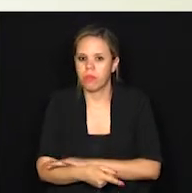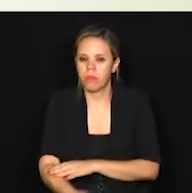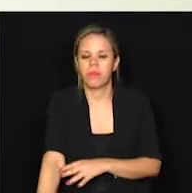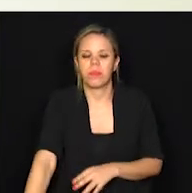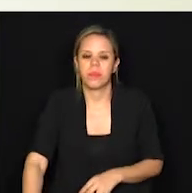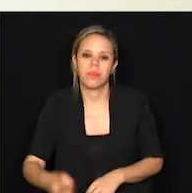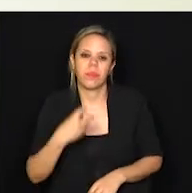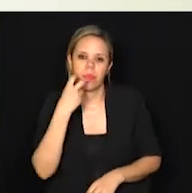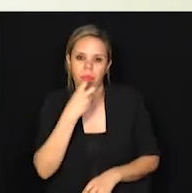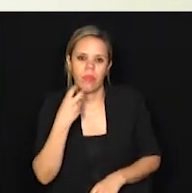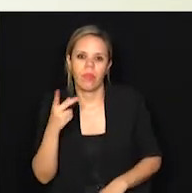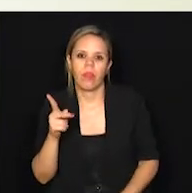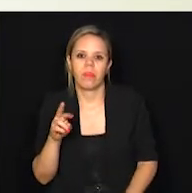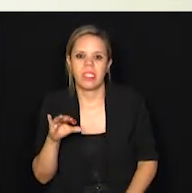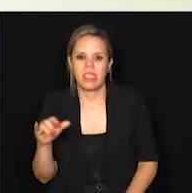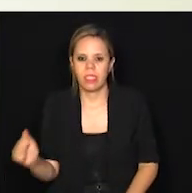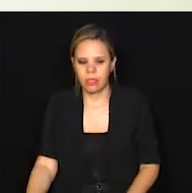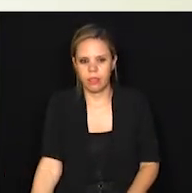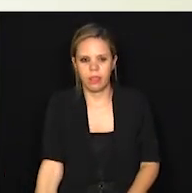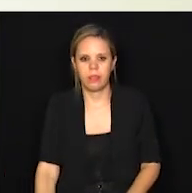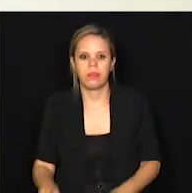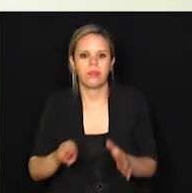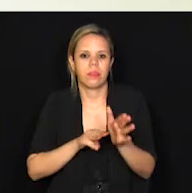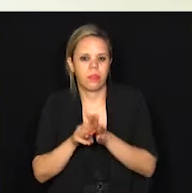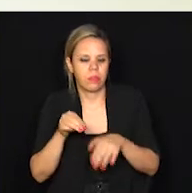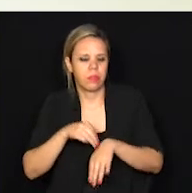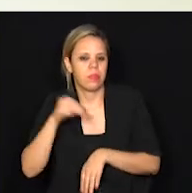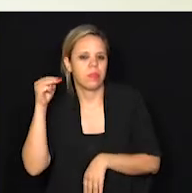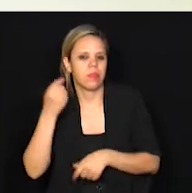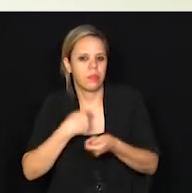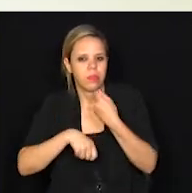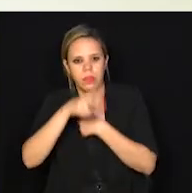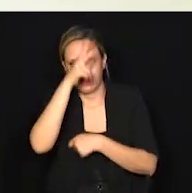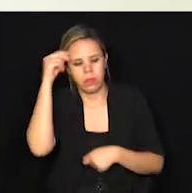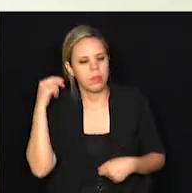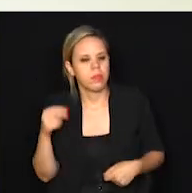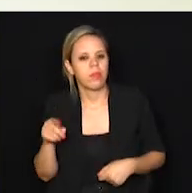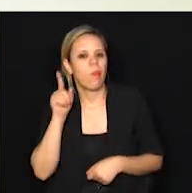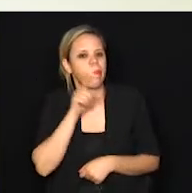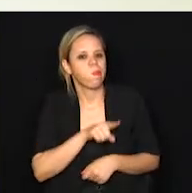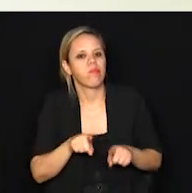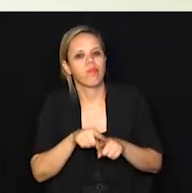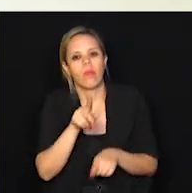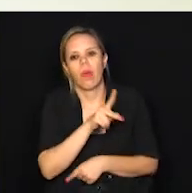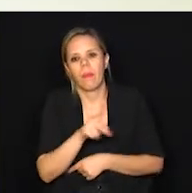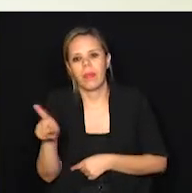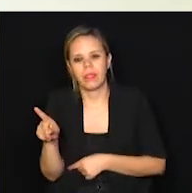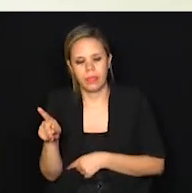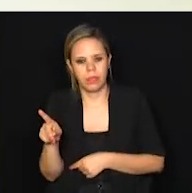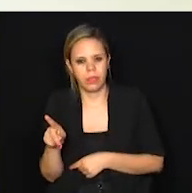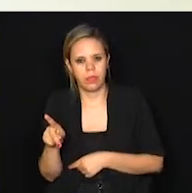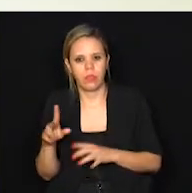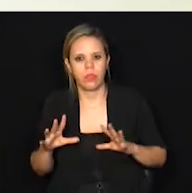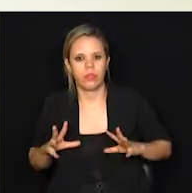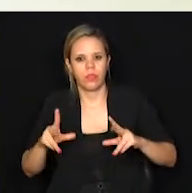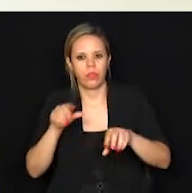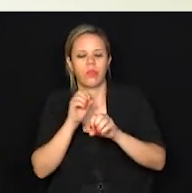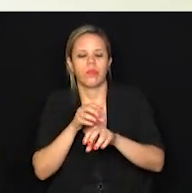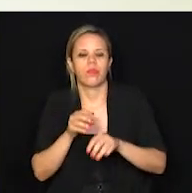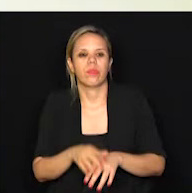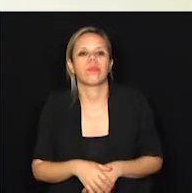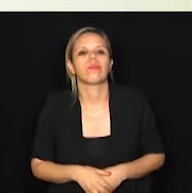escola, o que vai acontecer, como a gente vai trabalhar. Há momentos que entre nós a gente chega a se questionar se realmente vale a